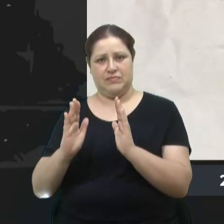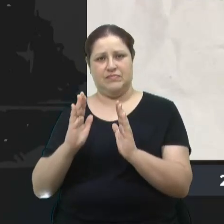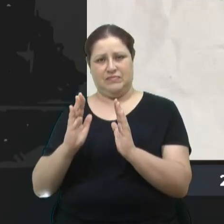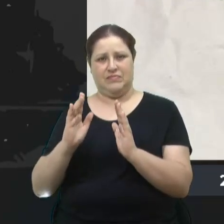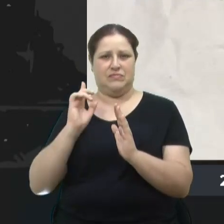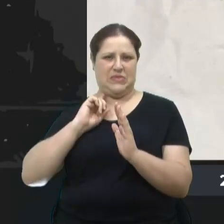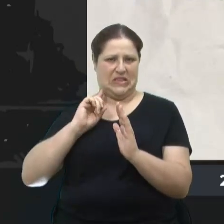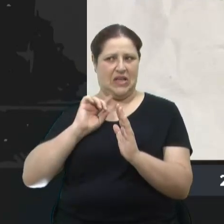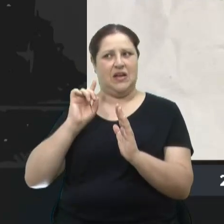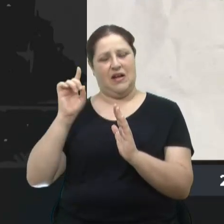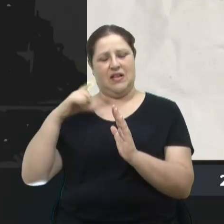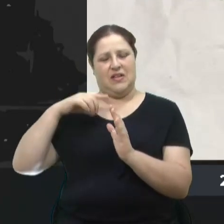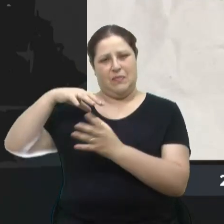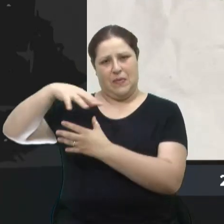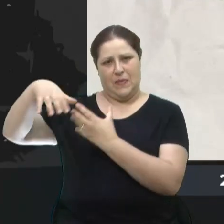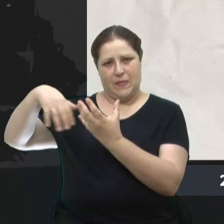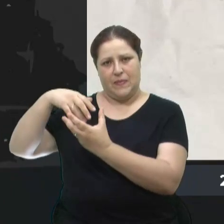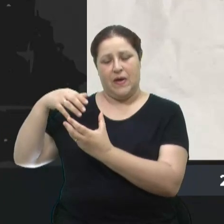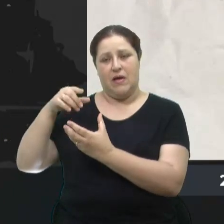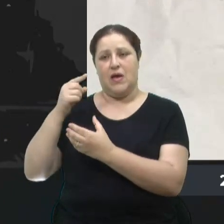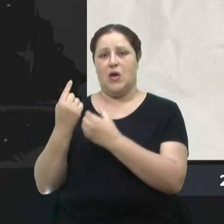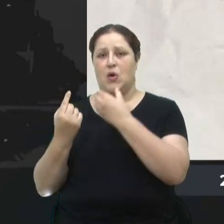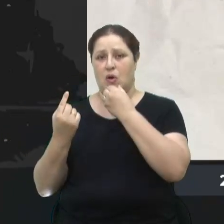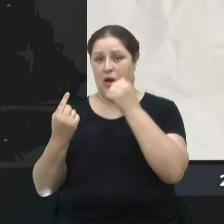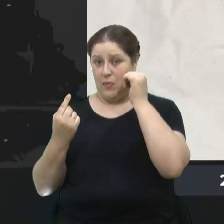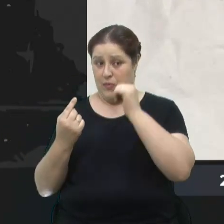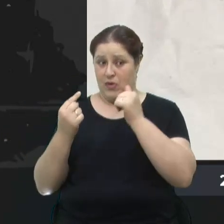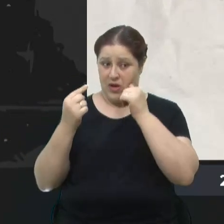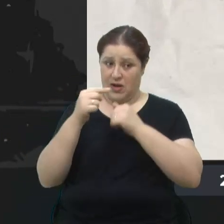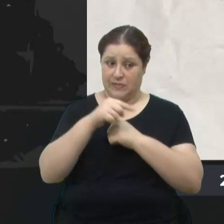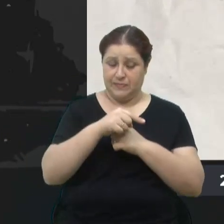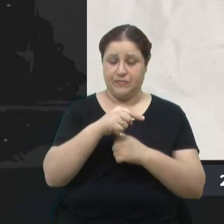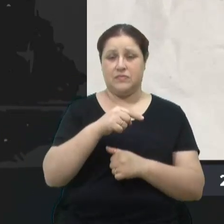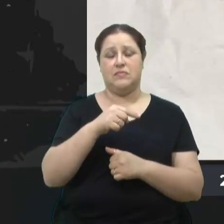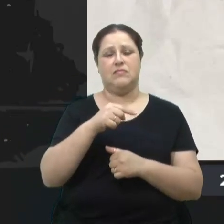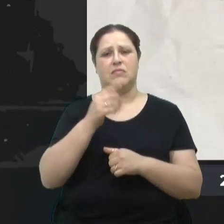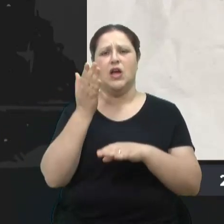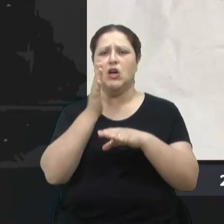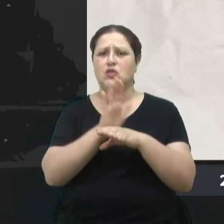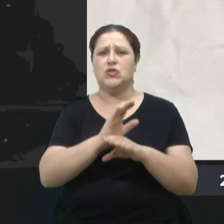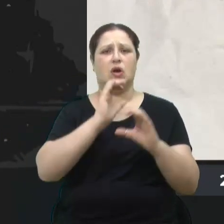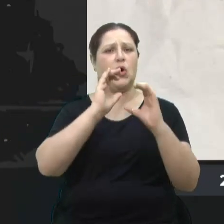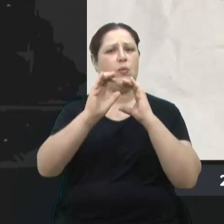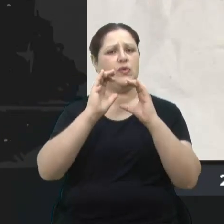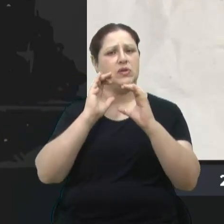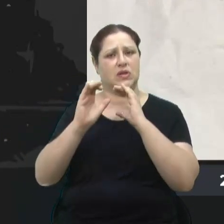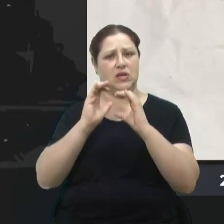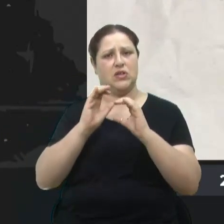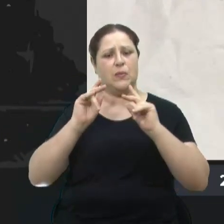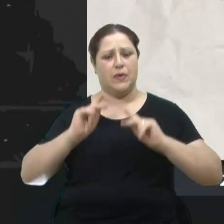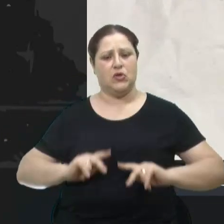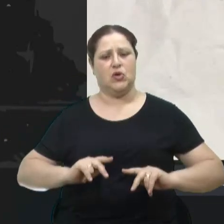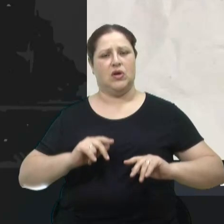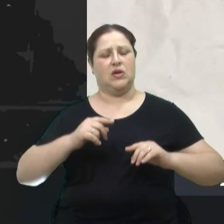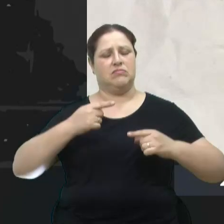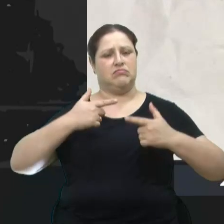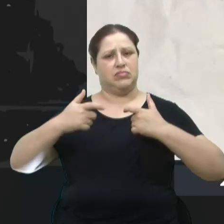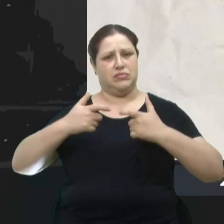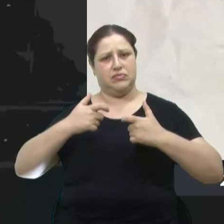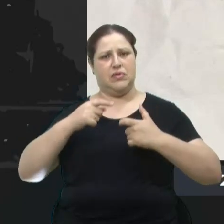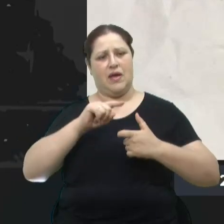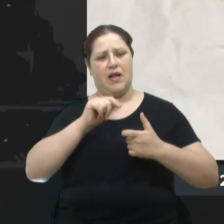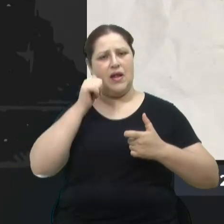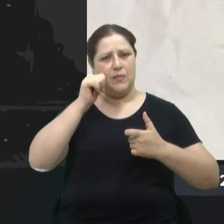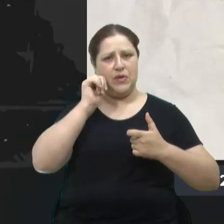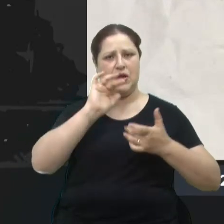entre aqueles lutadores. Ela organizou, articulou contatos para seguir com a